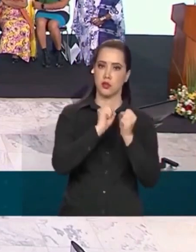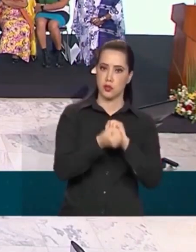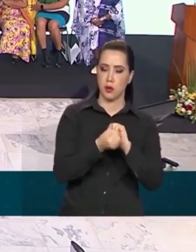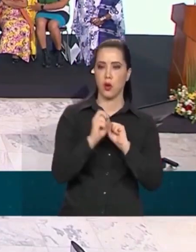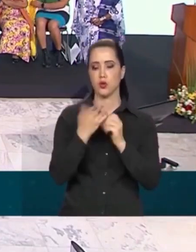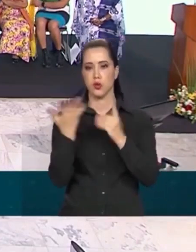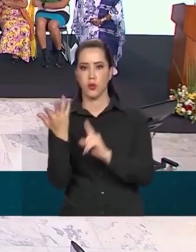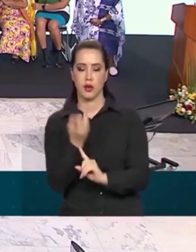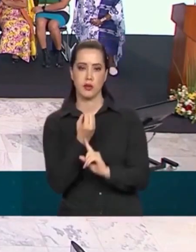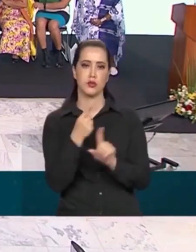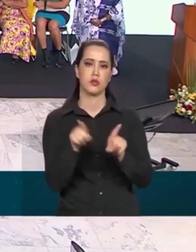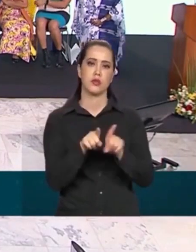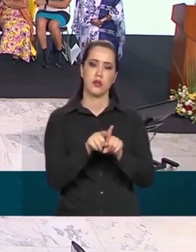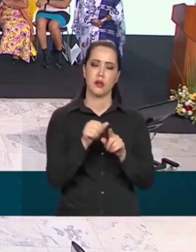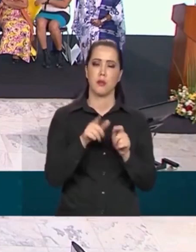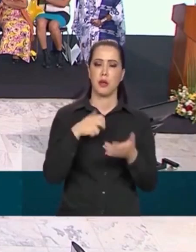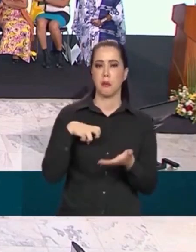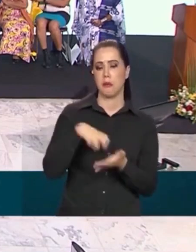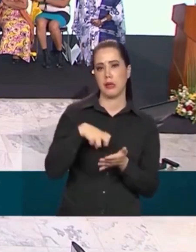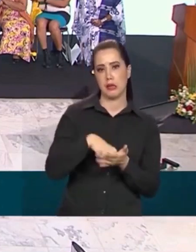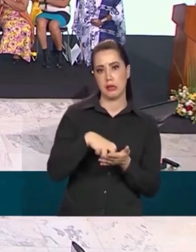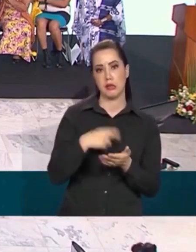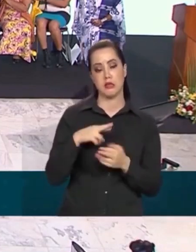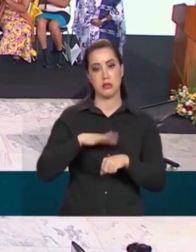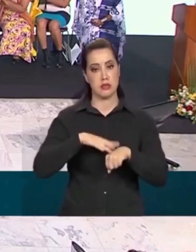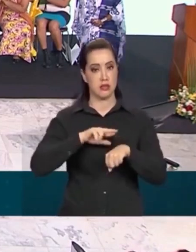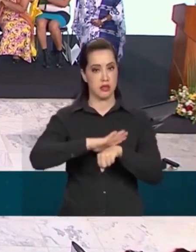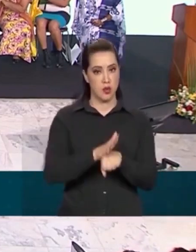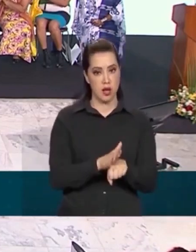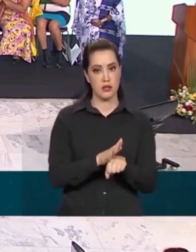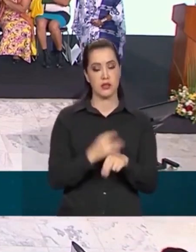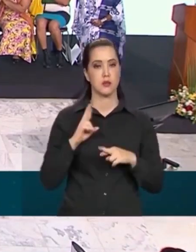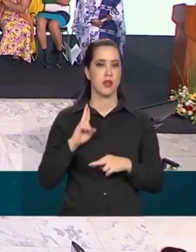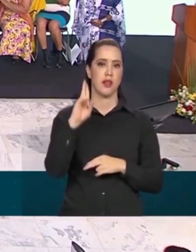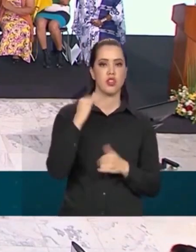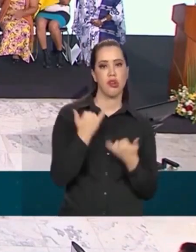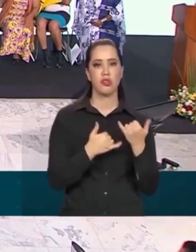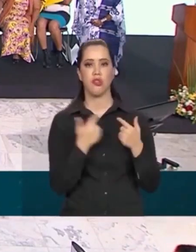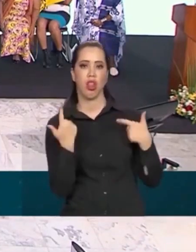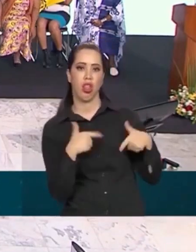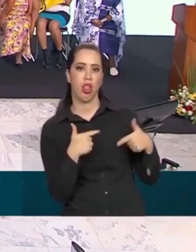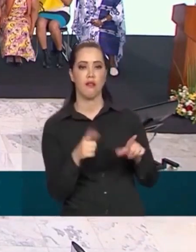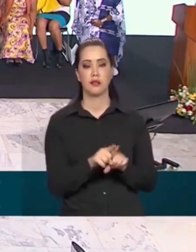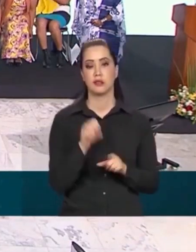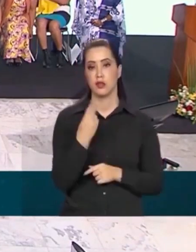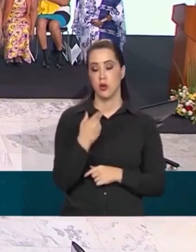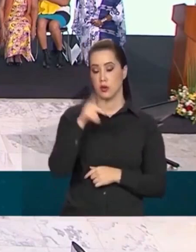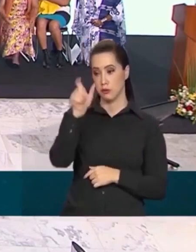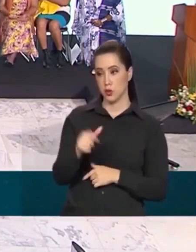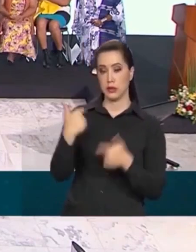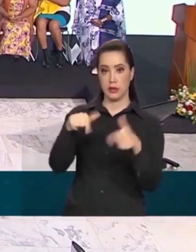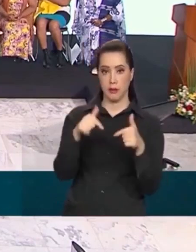esportiva ou artística e pena para o racismo religioso e recreativo e por aquele praticado